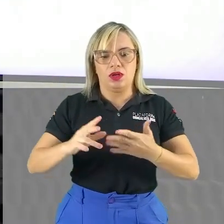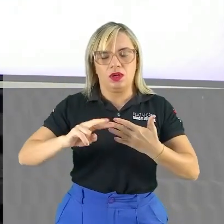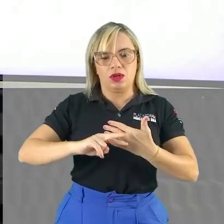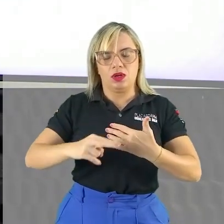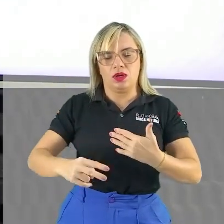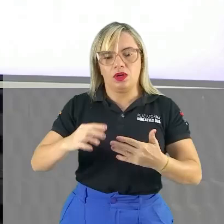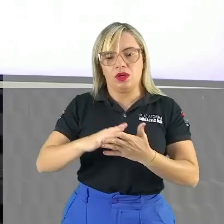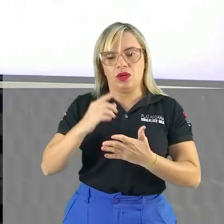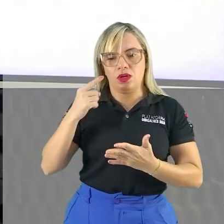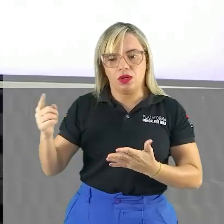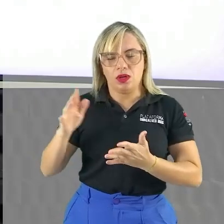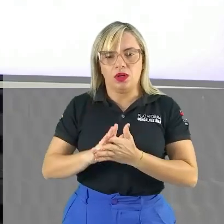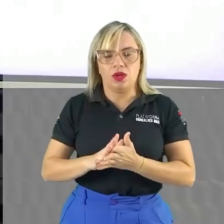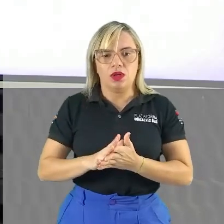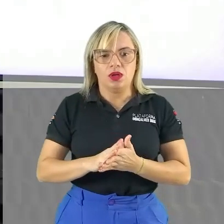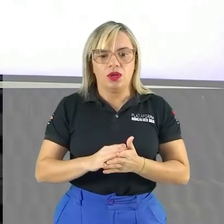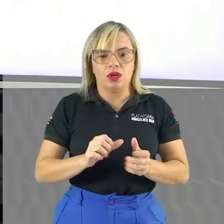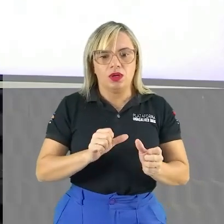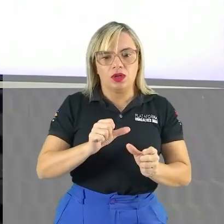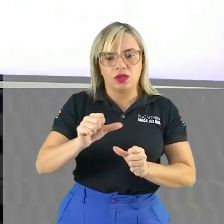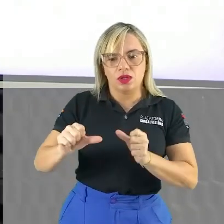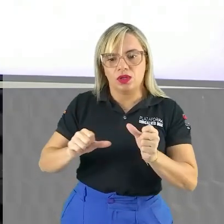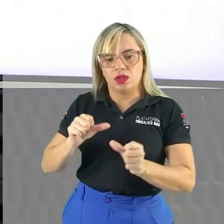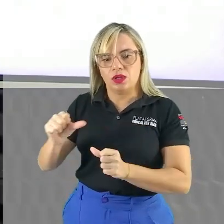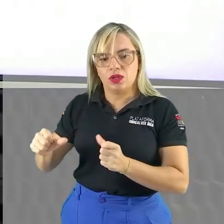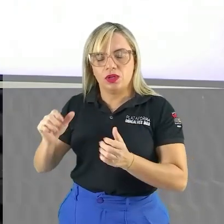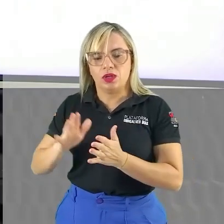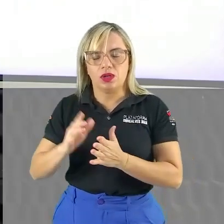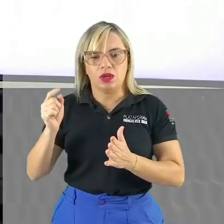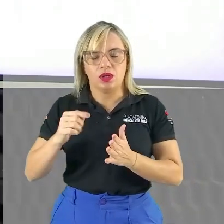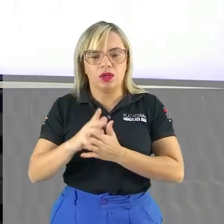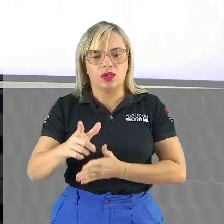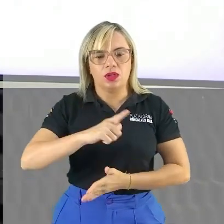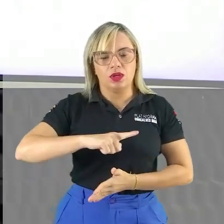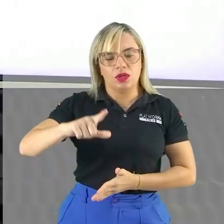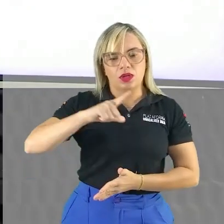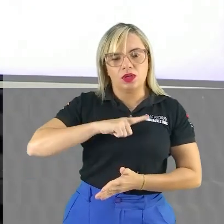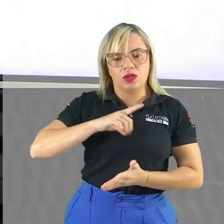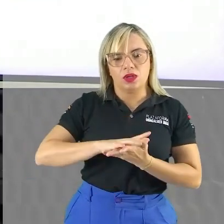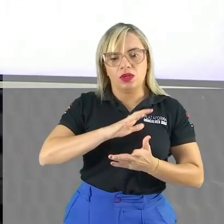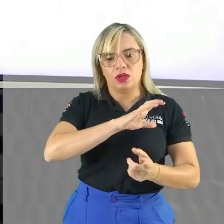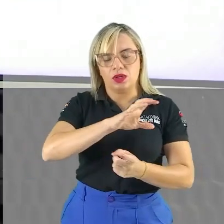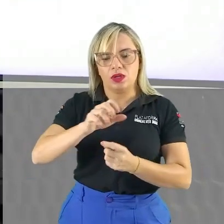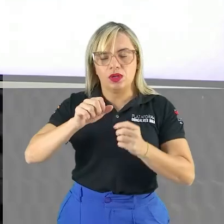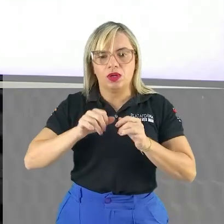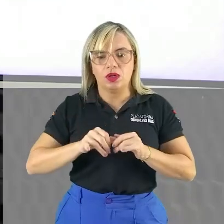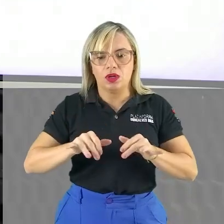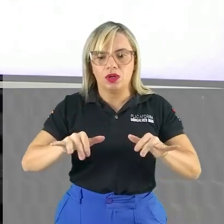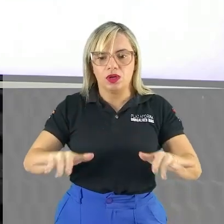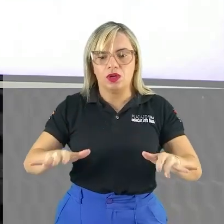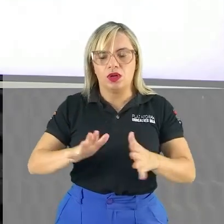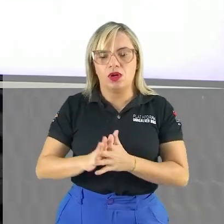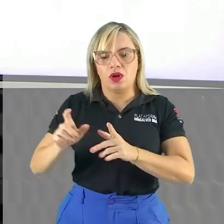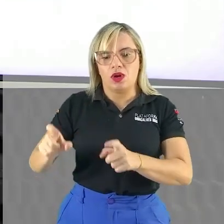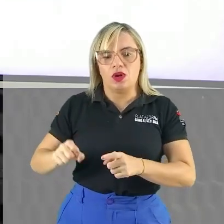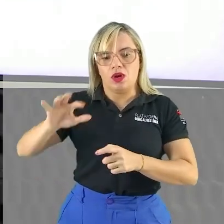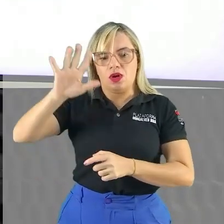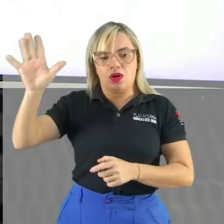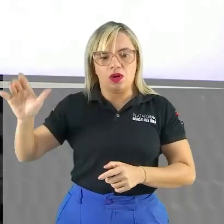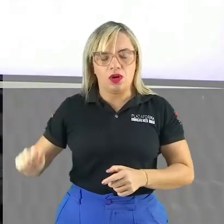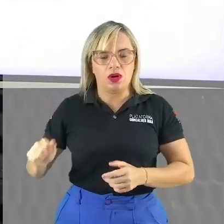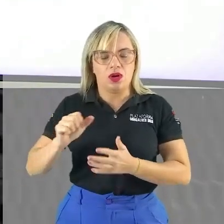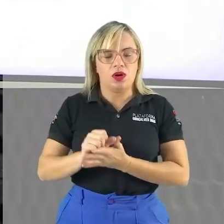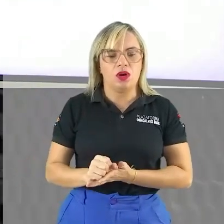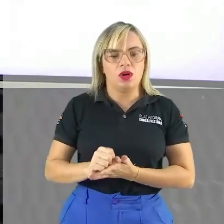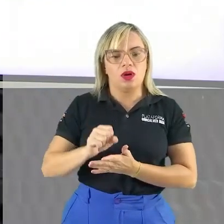consequente desdobramento que marcou o processo de ocupação do espaço rural da África subsaariana foram...